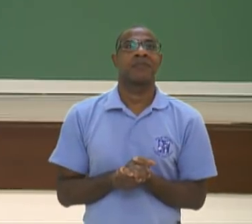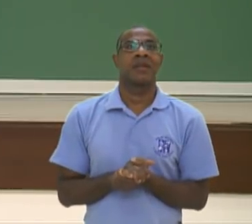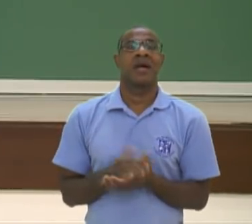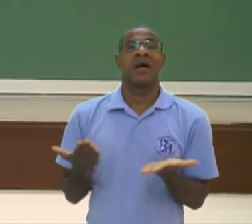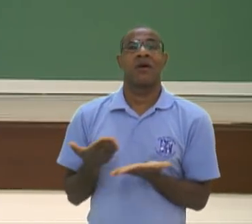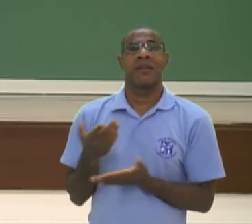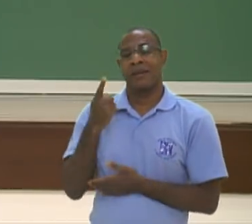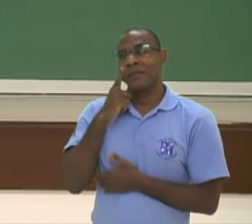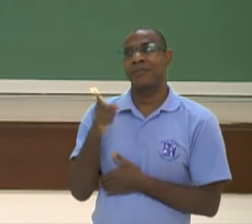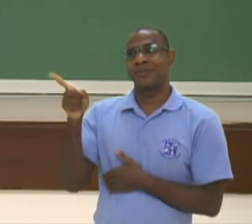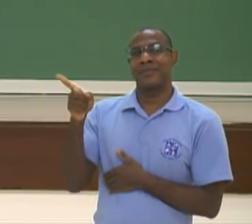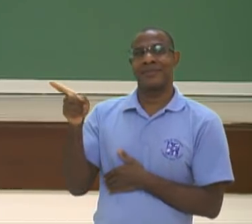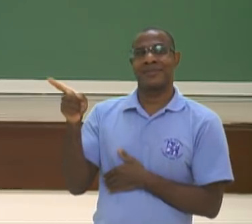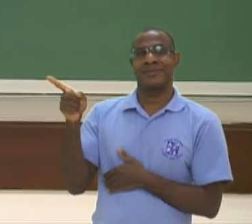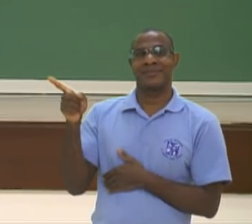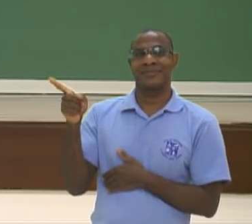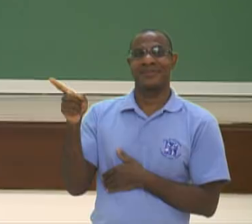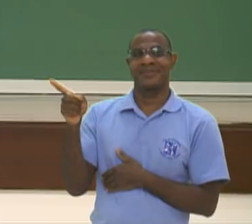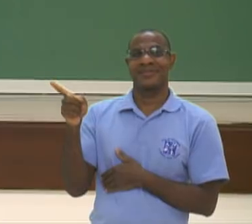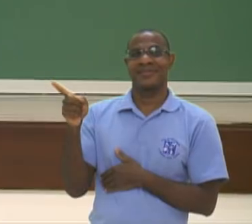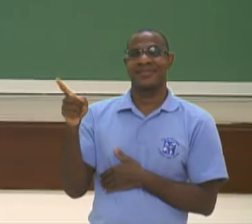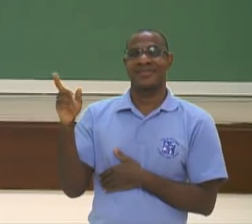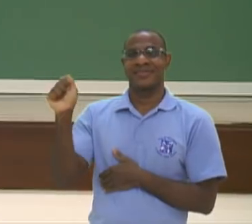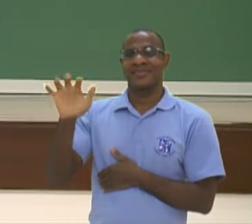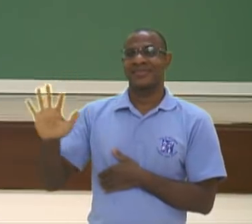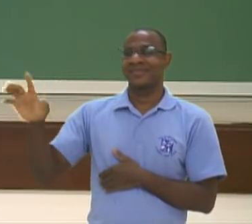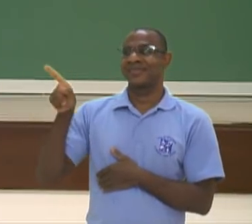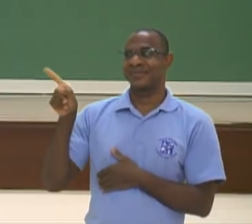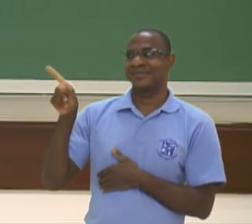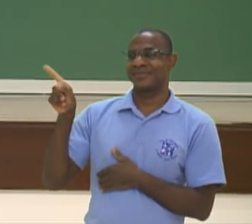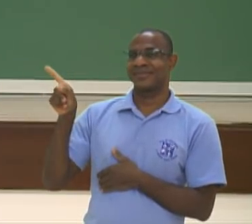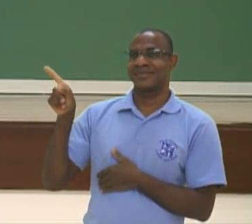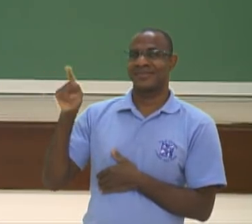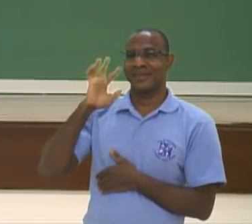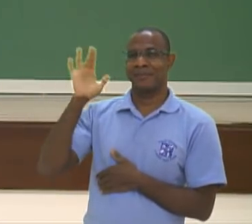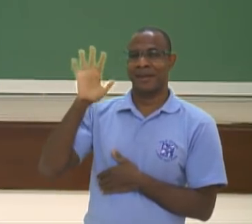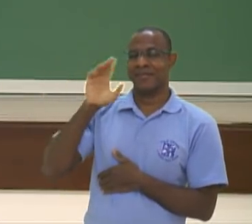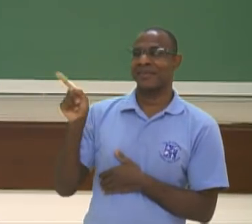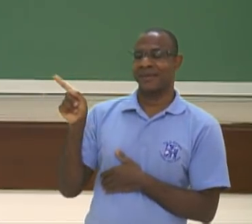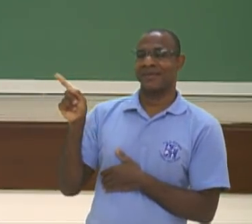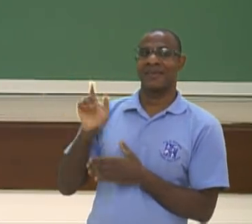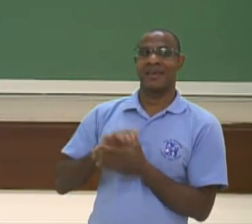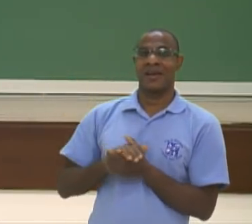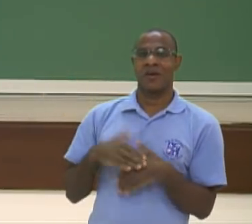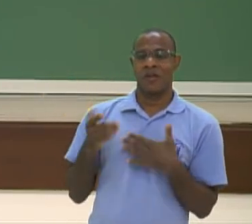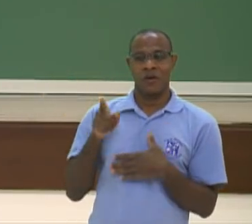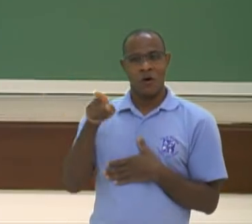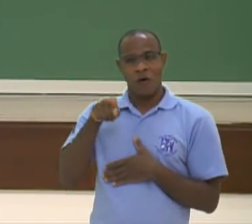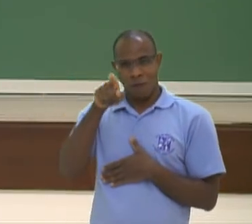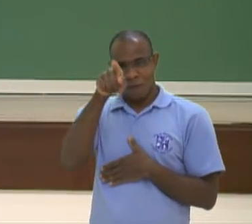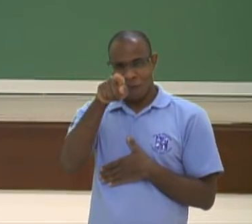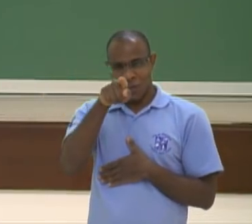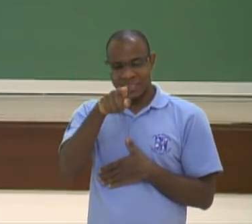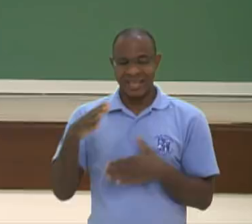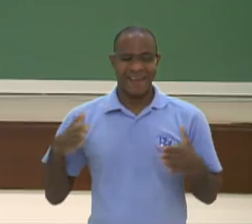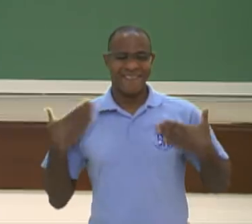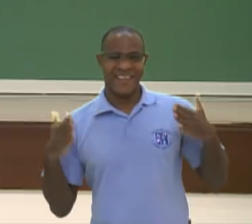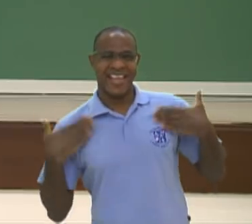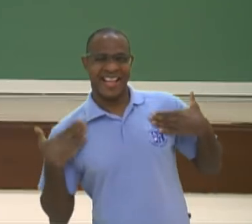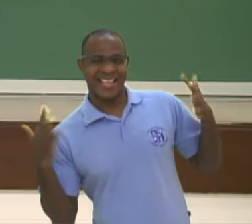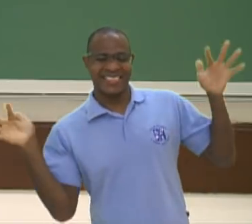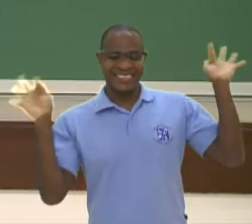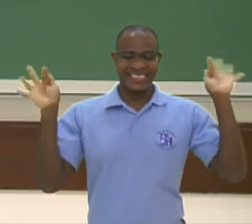Agora, olha aqui algumas situações, algumas imagens e vamos imaginar. Quando você está super feliz,